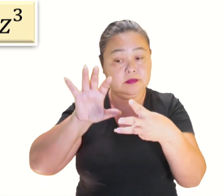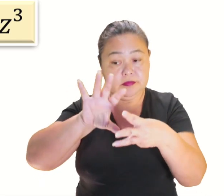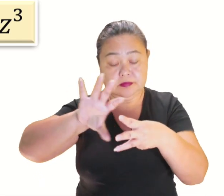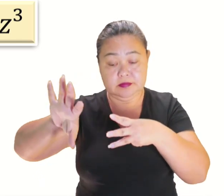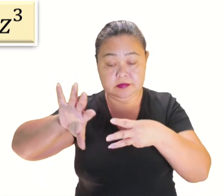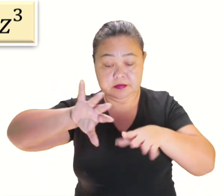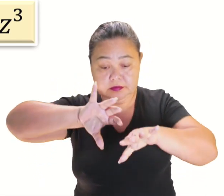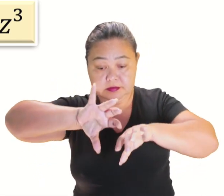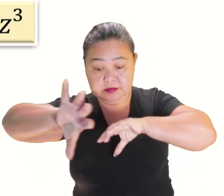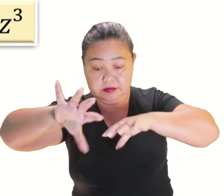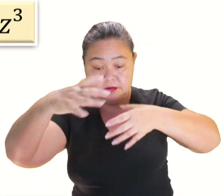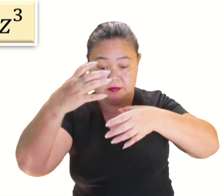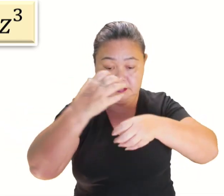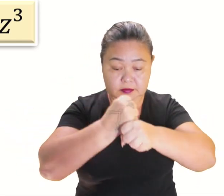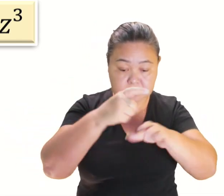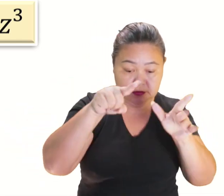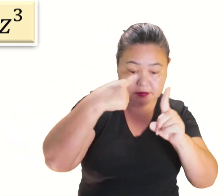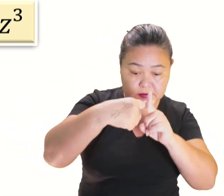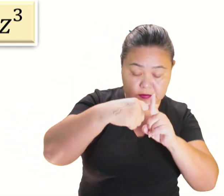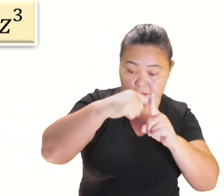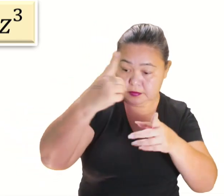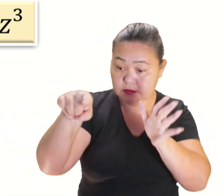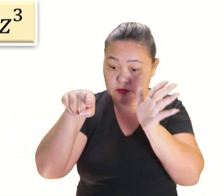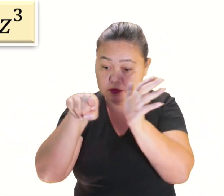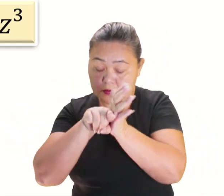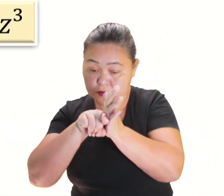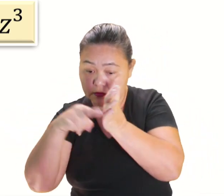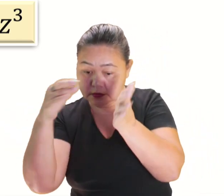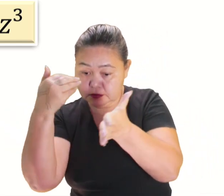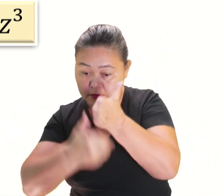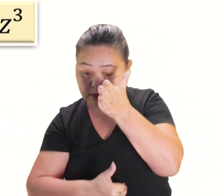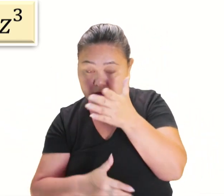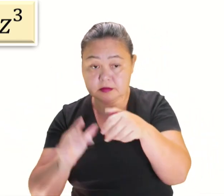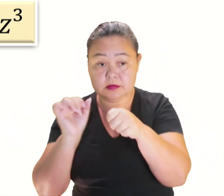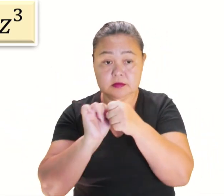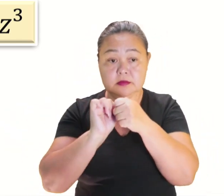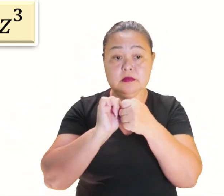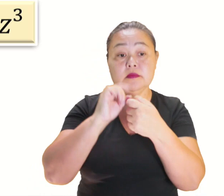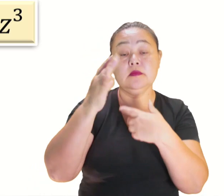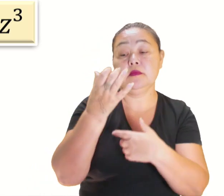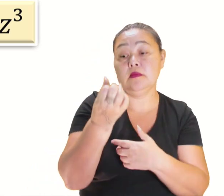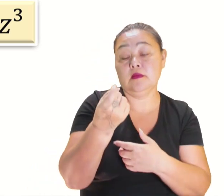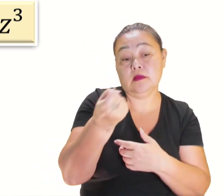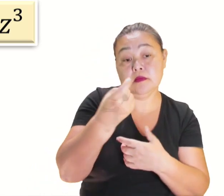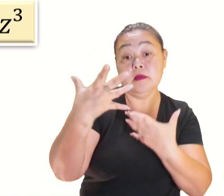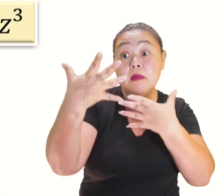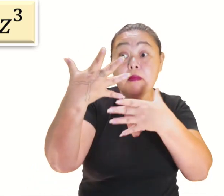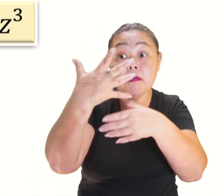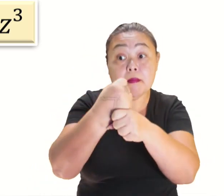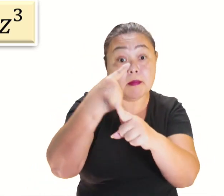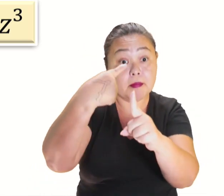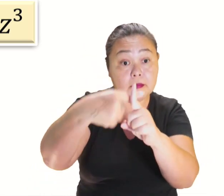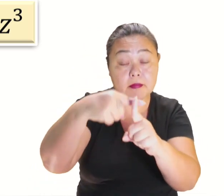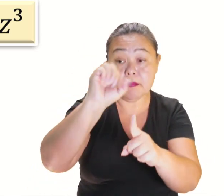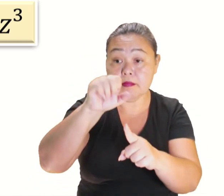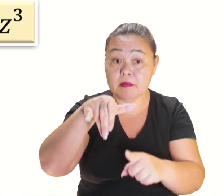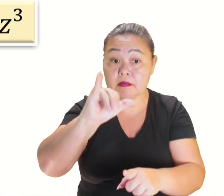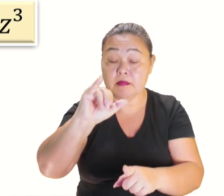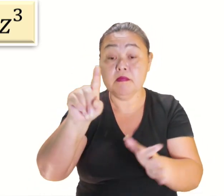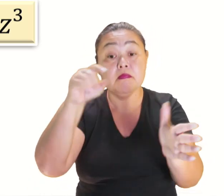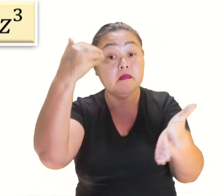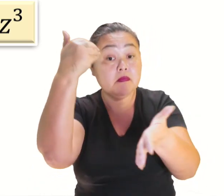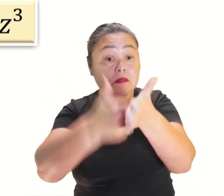separados por adições e subtrações. Olha só, 6x mais 8y menos 5z. Olha